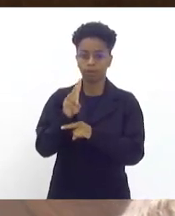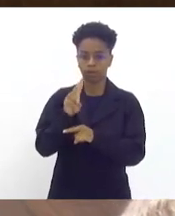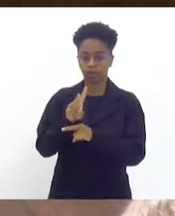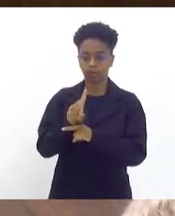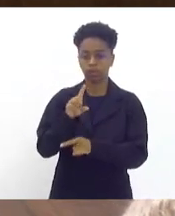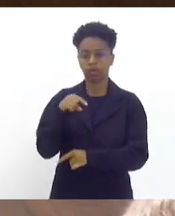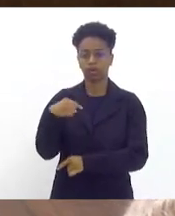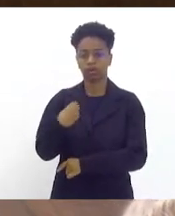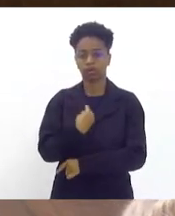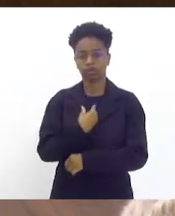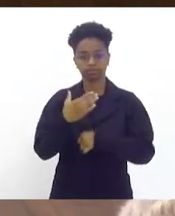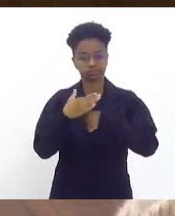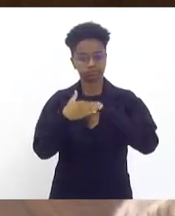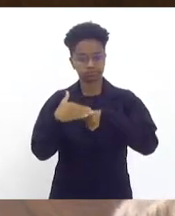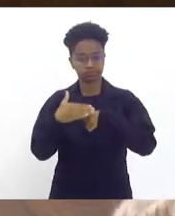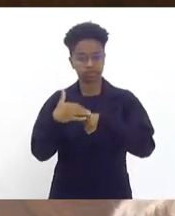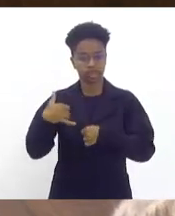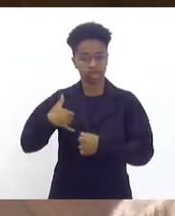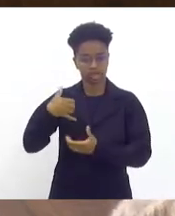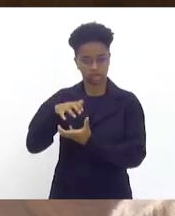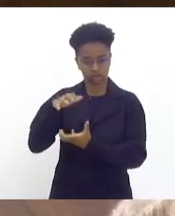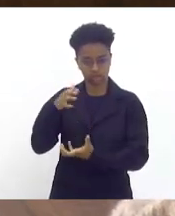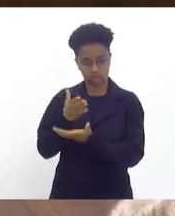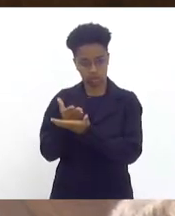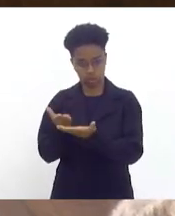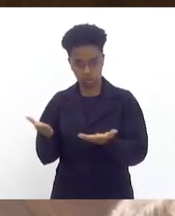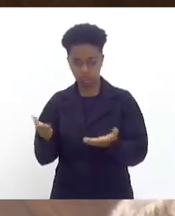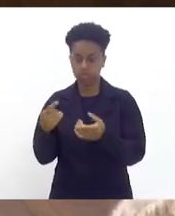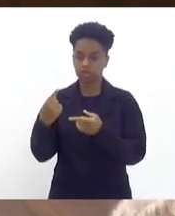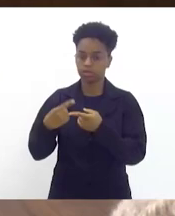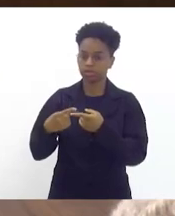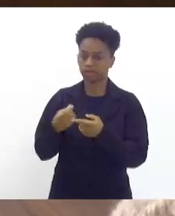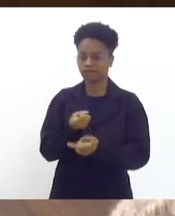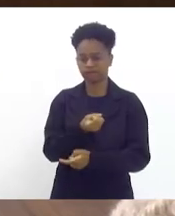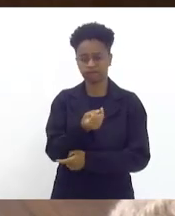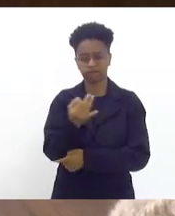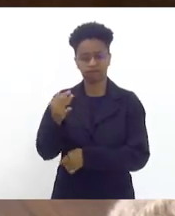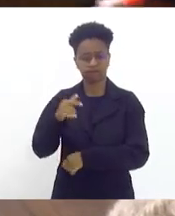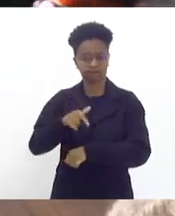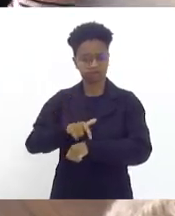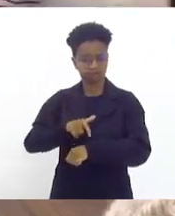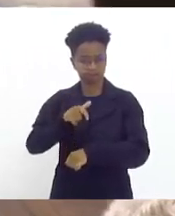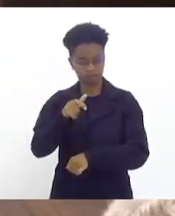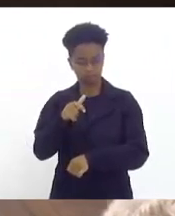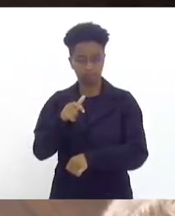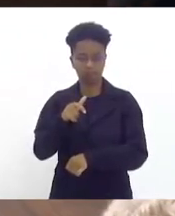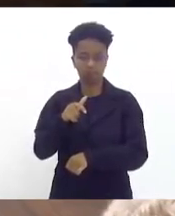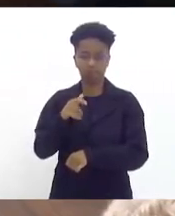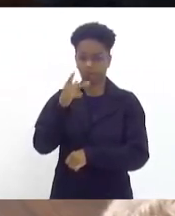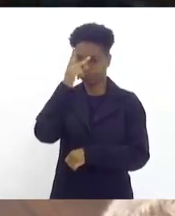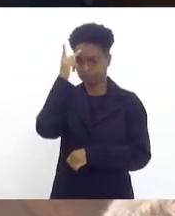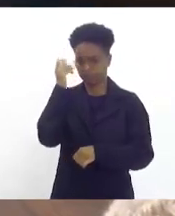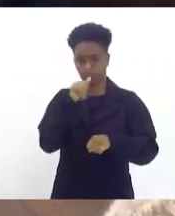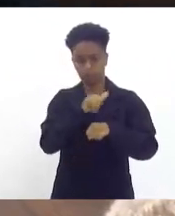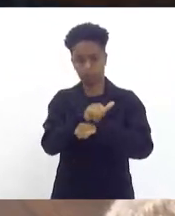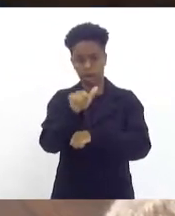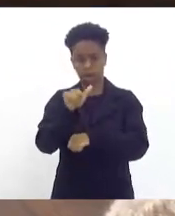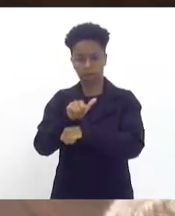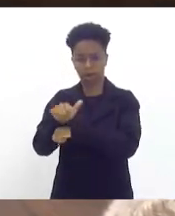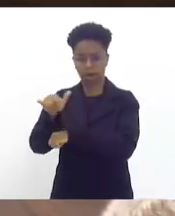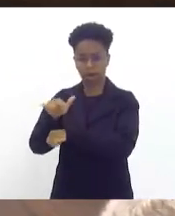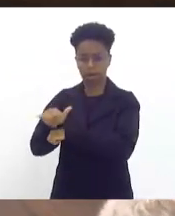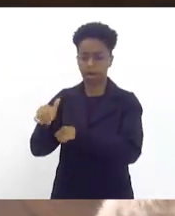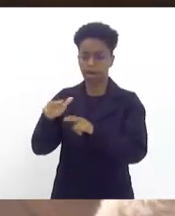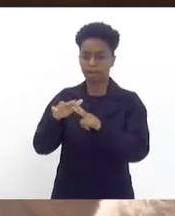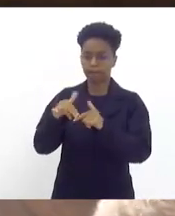queridos idosos que inúmeras vezes são enganados através de